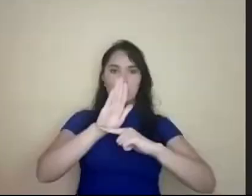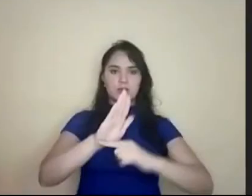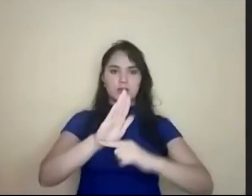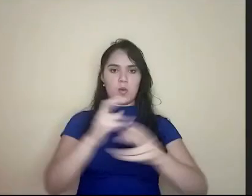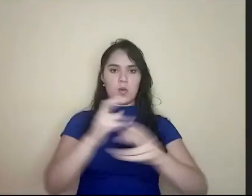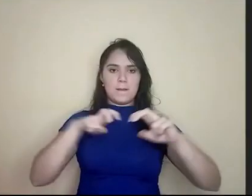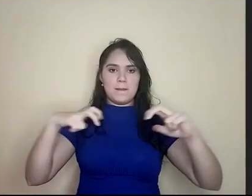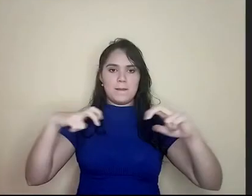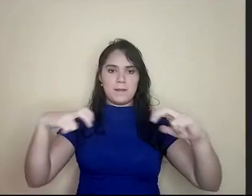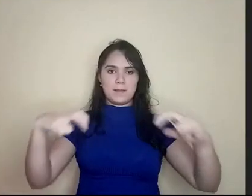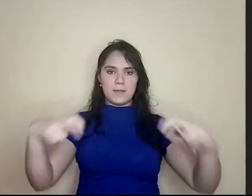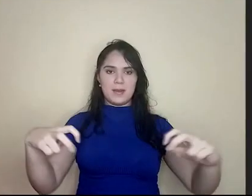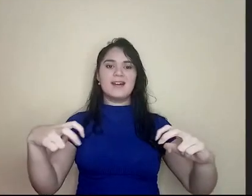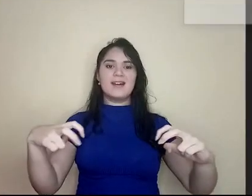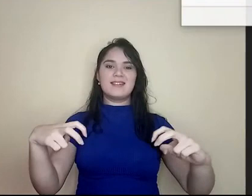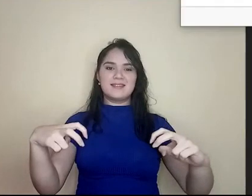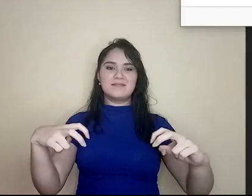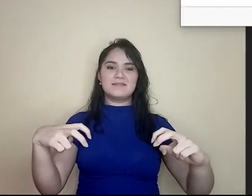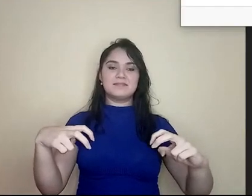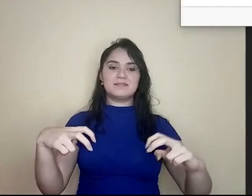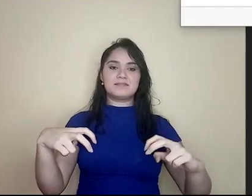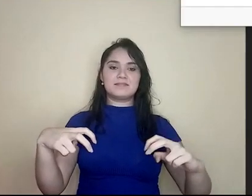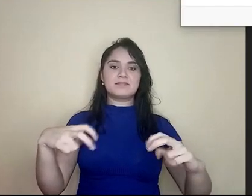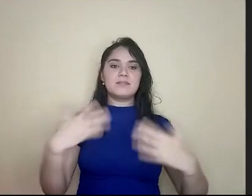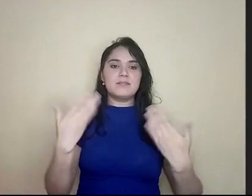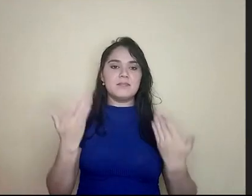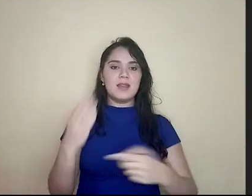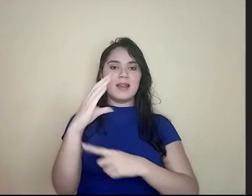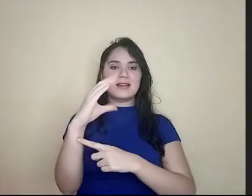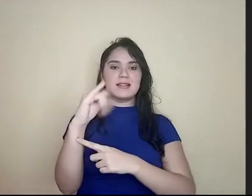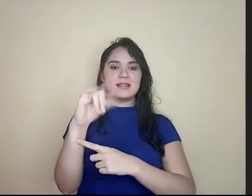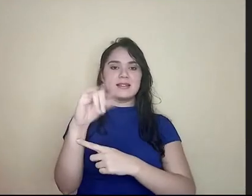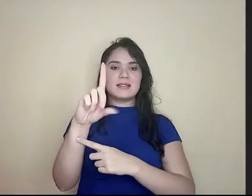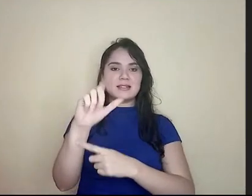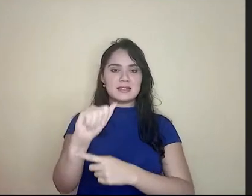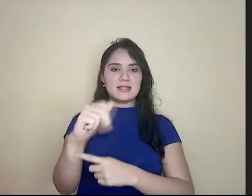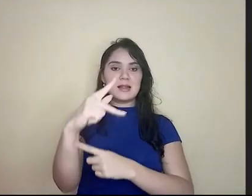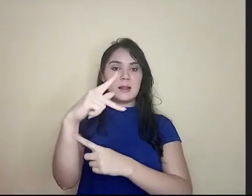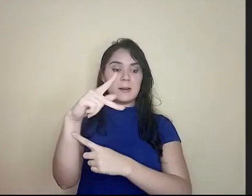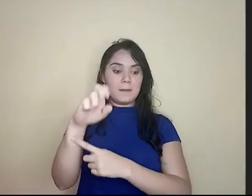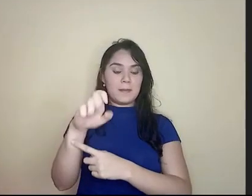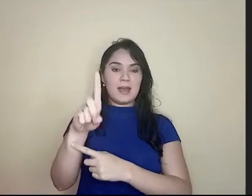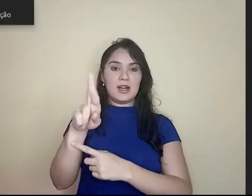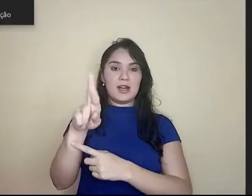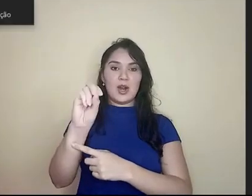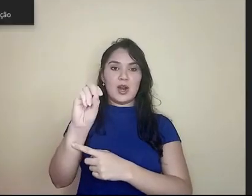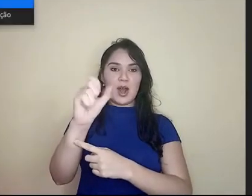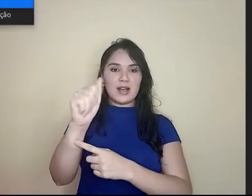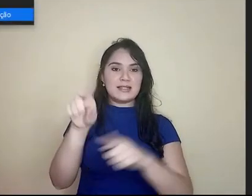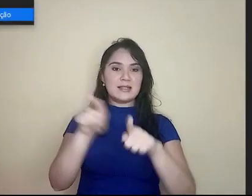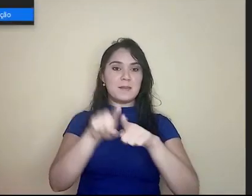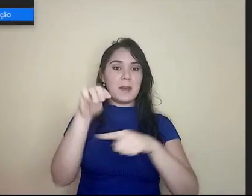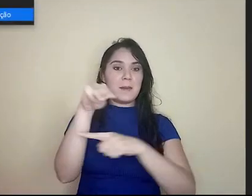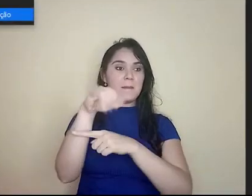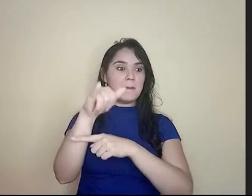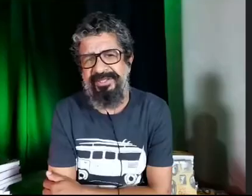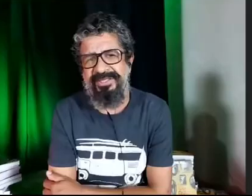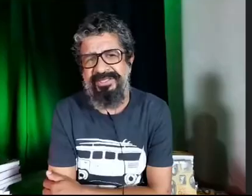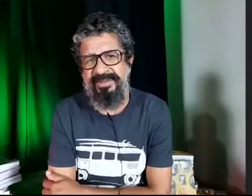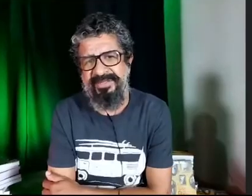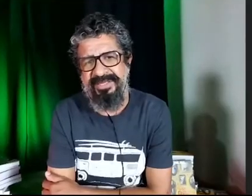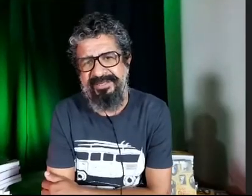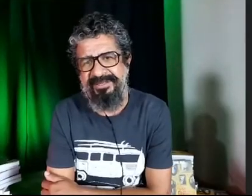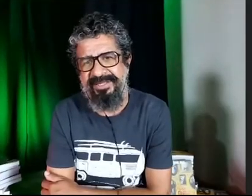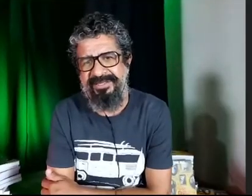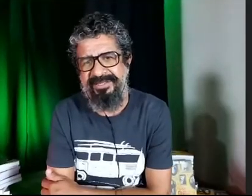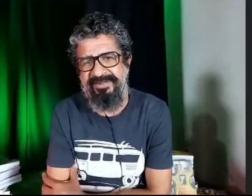Pedrosa e Mirdá, por alguns motivos. Então, para quem está nos assistindo agora, boa noite a todas e todos. É porque tem sempre